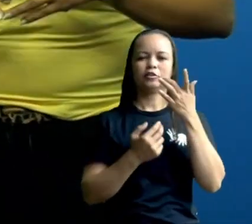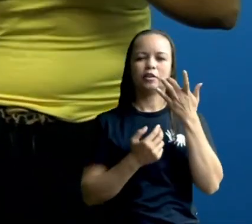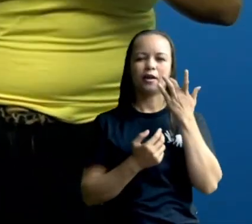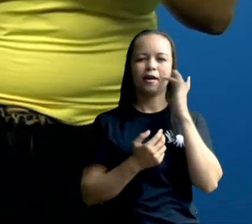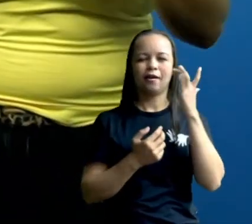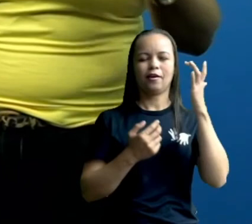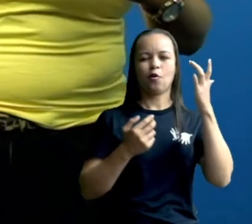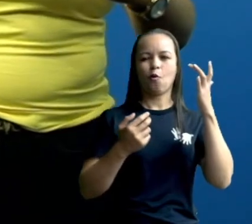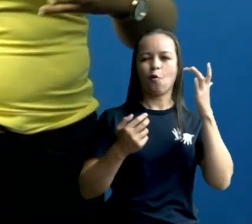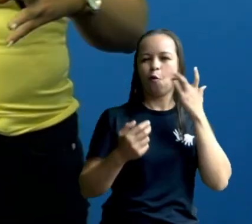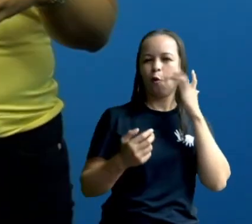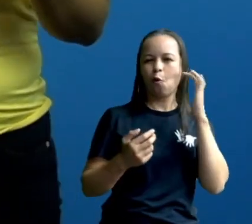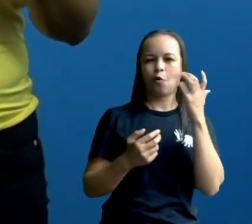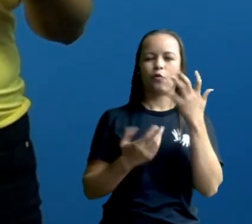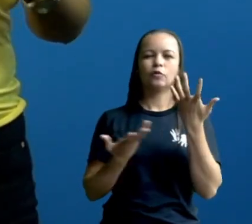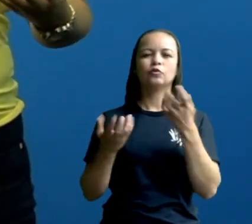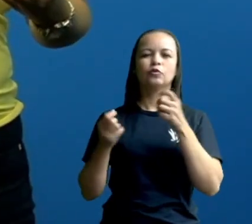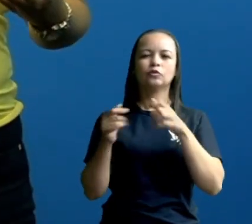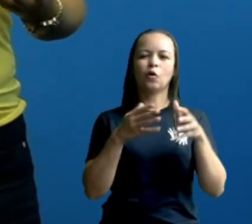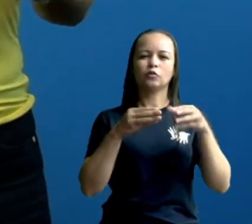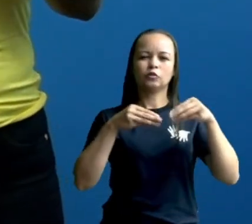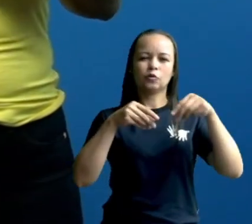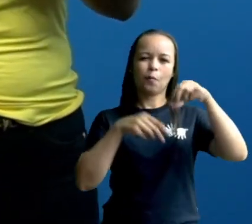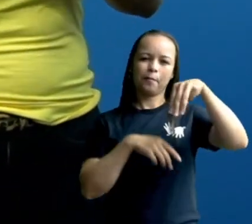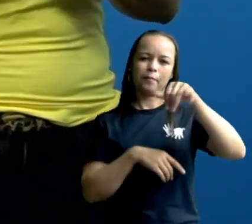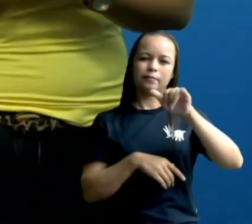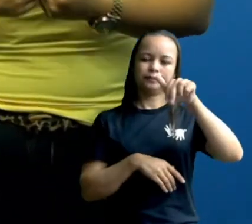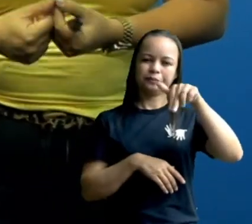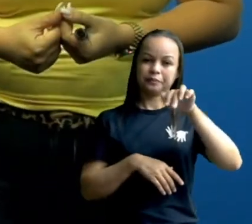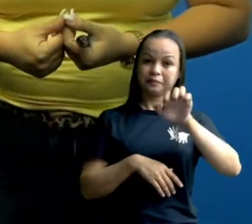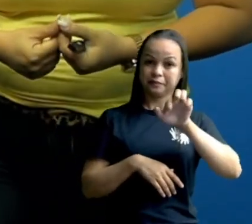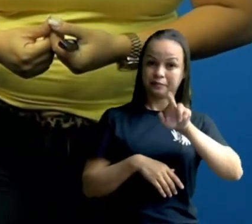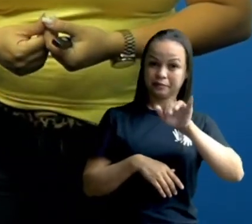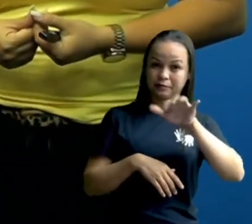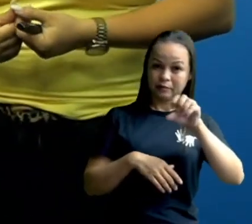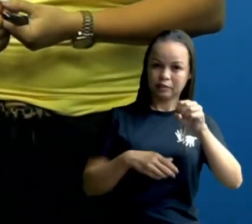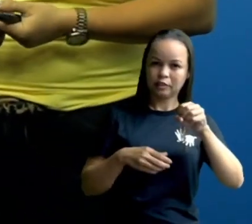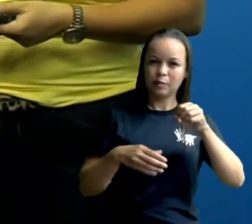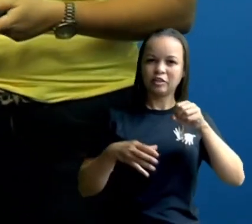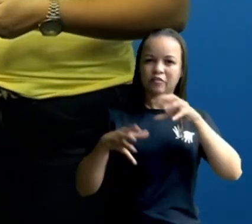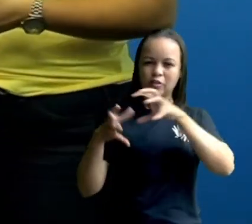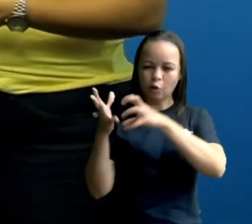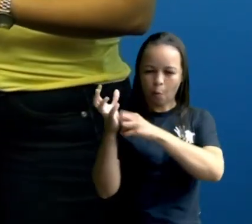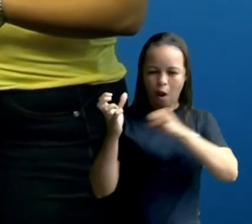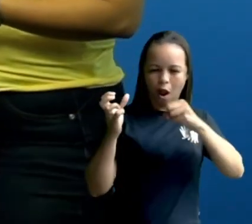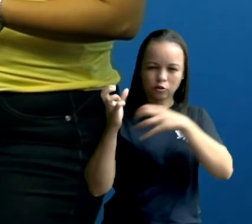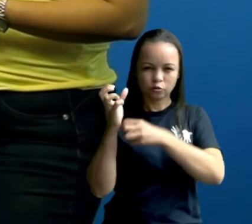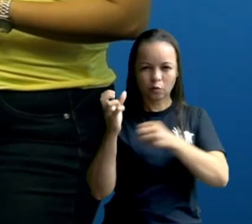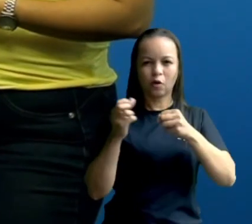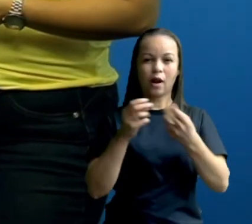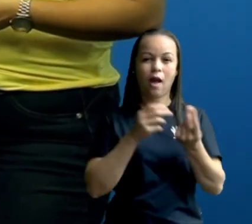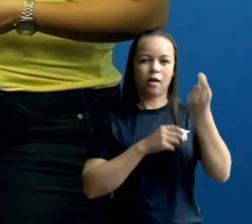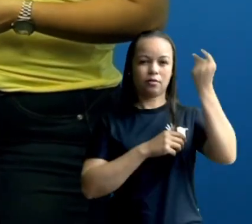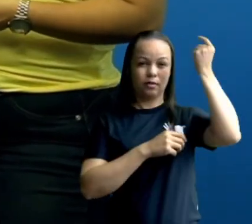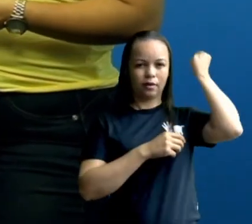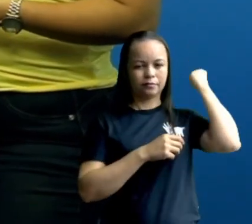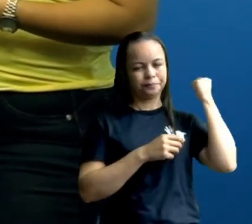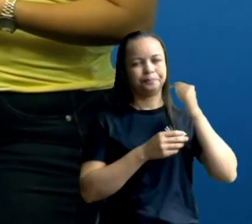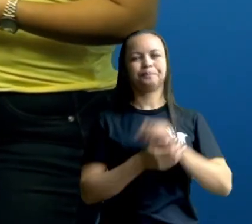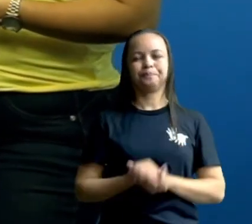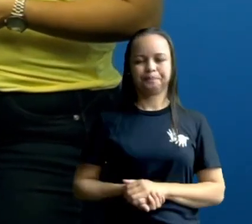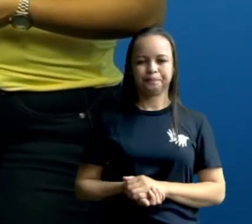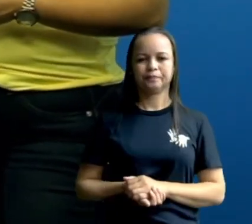riquezas, nosso ouro, o nosso minério, que também já foi tão explorado antigamente.